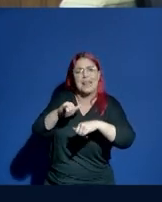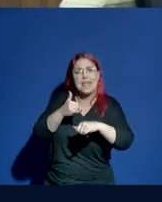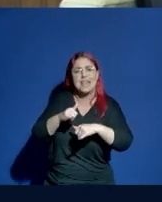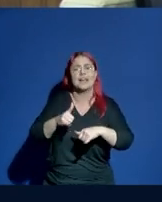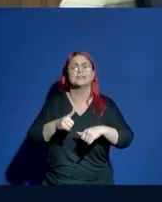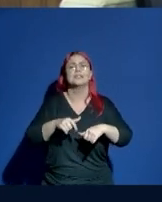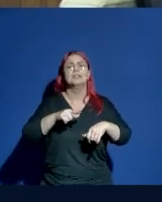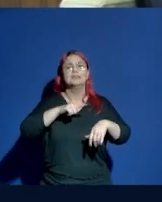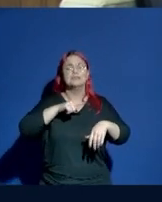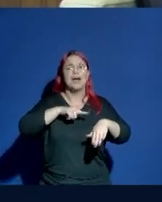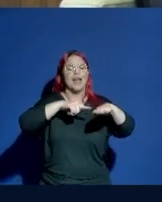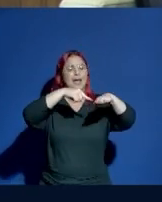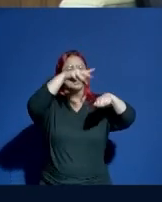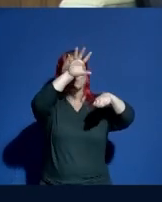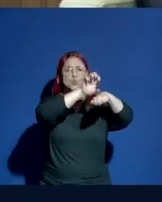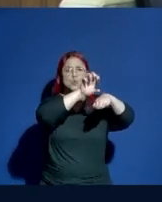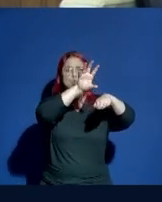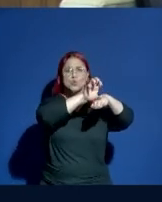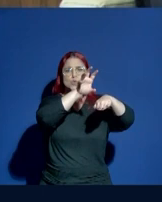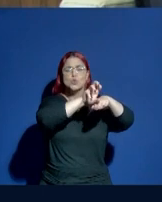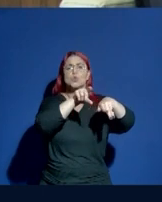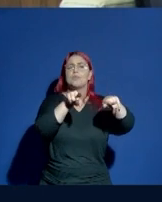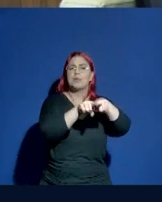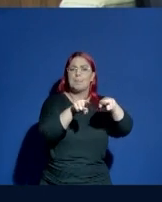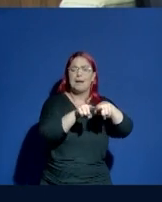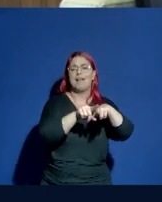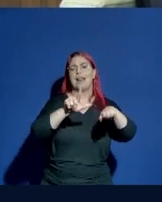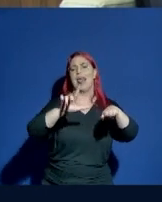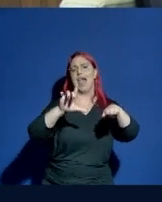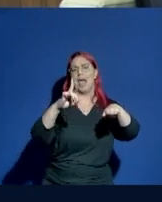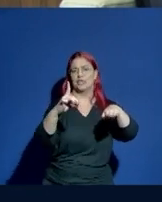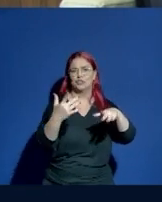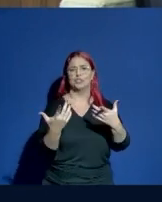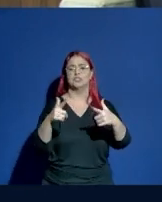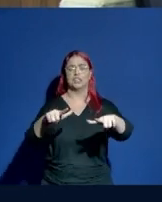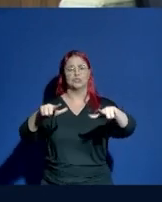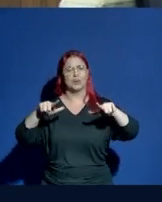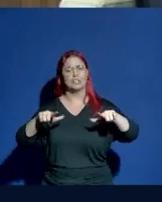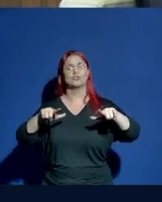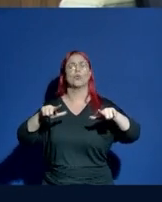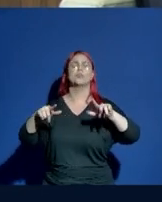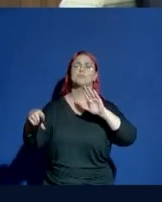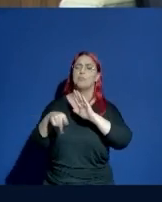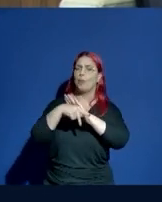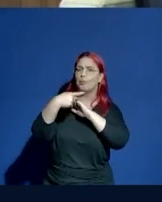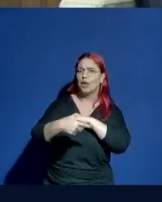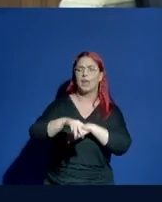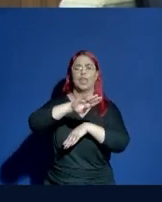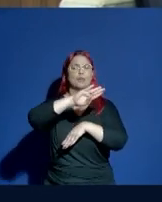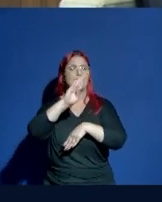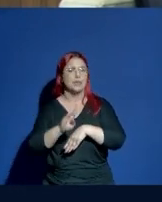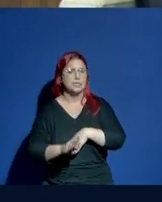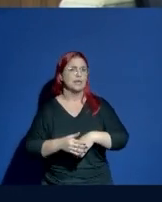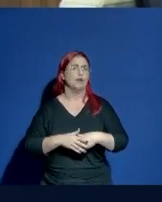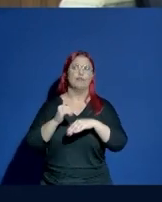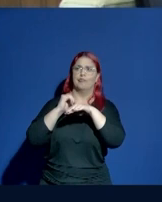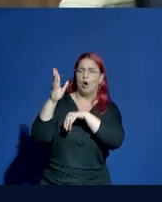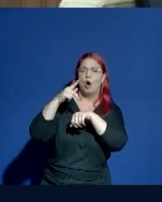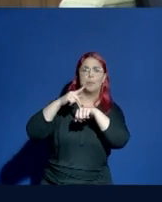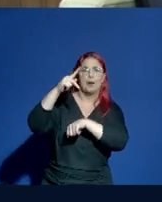painéis de médio baixa tensão com certificações nacionais e internacionais a